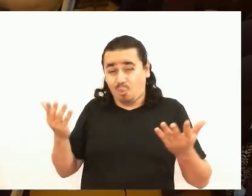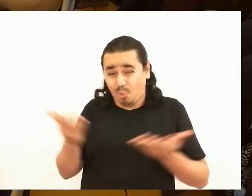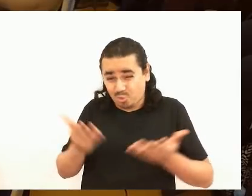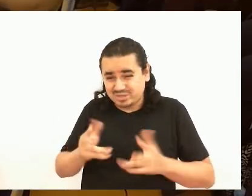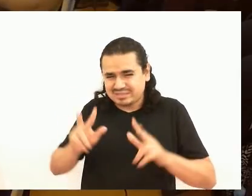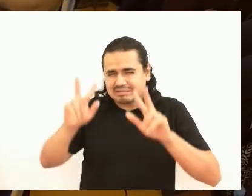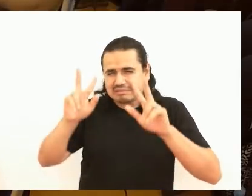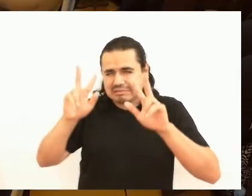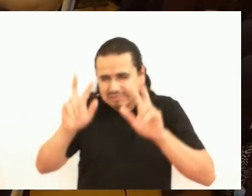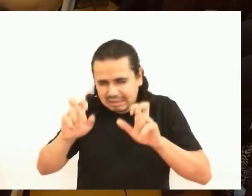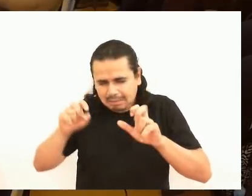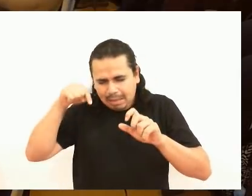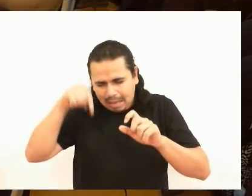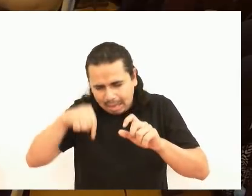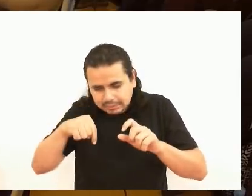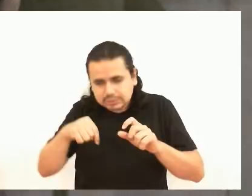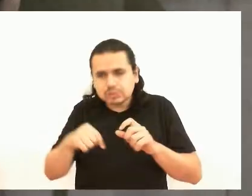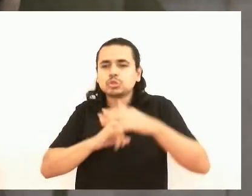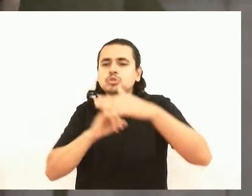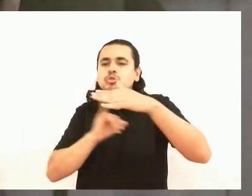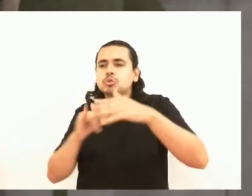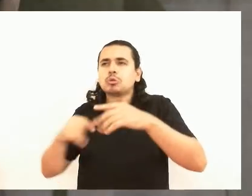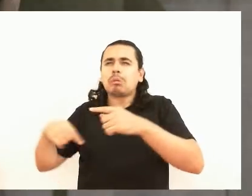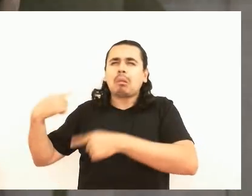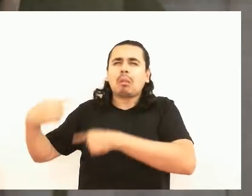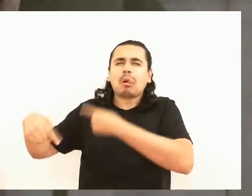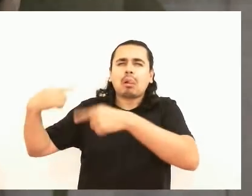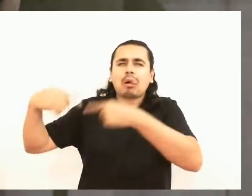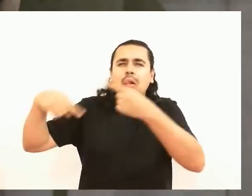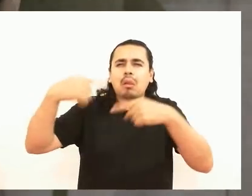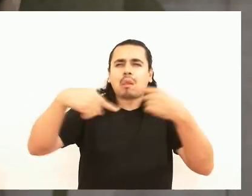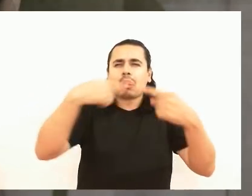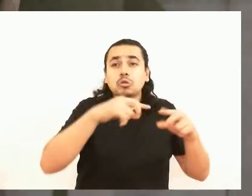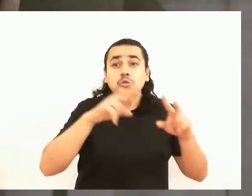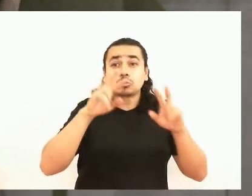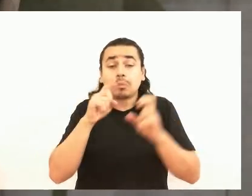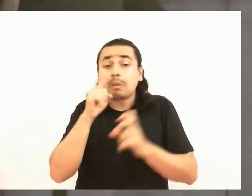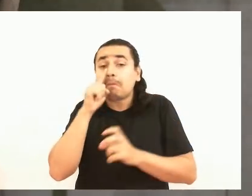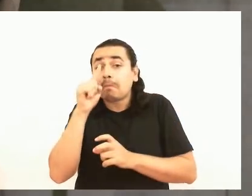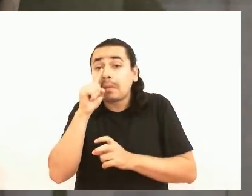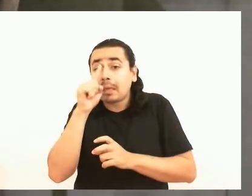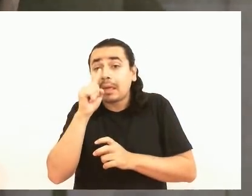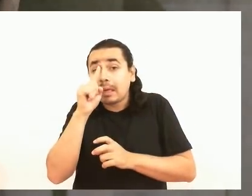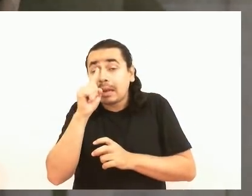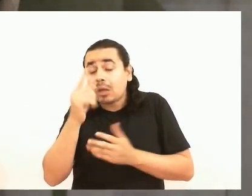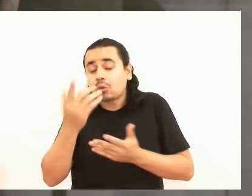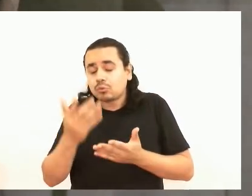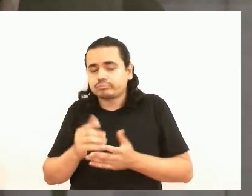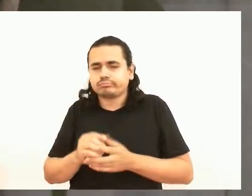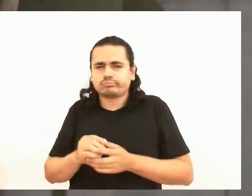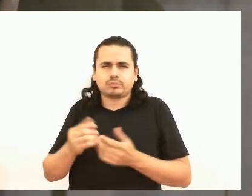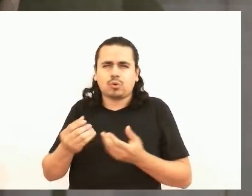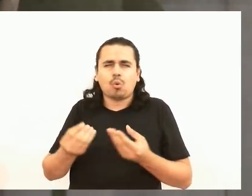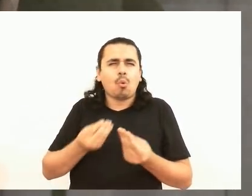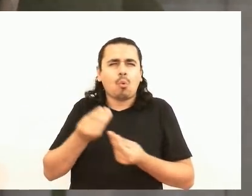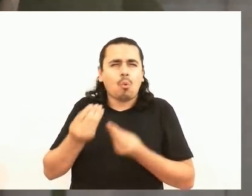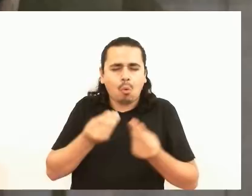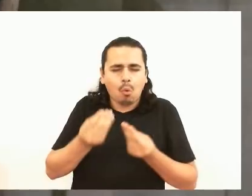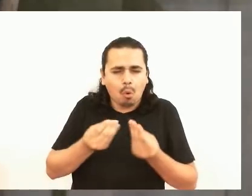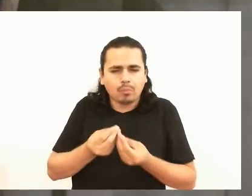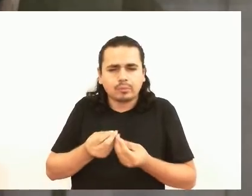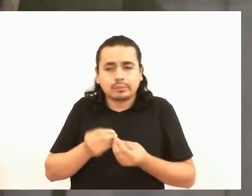aqui no instituto alana é sobre riscos né sobre a possibilidade